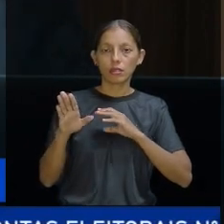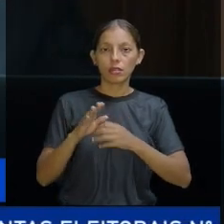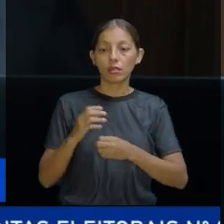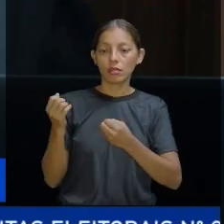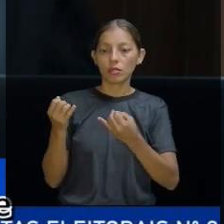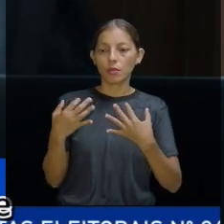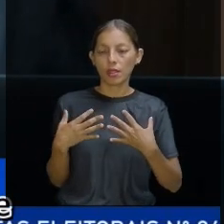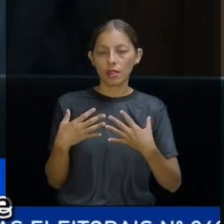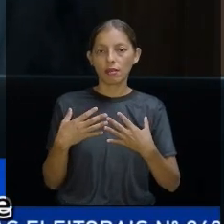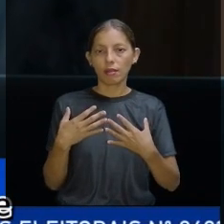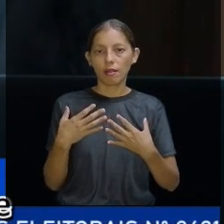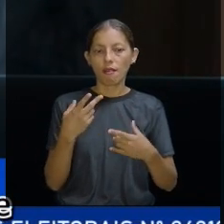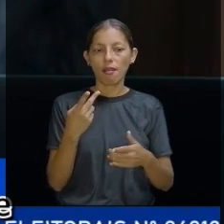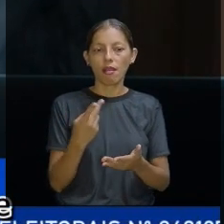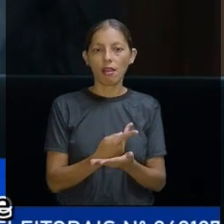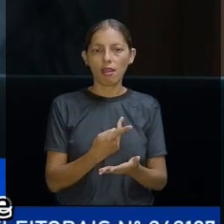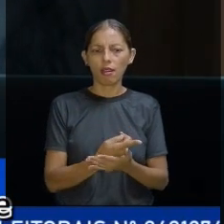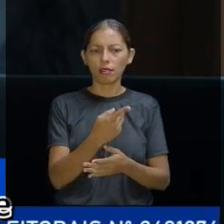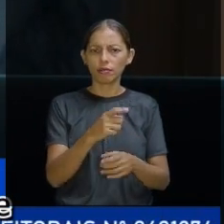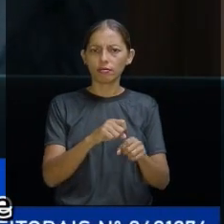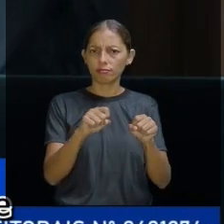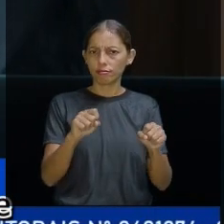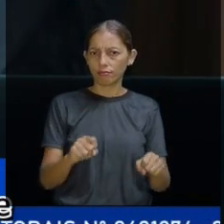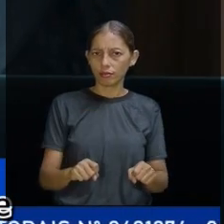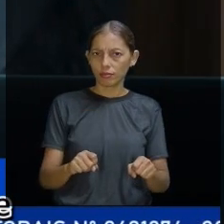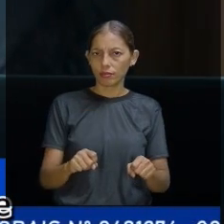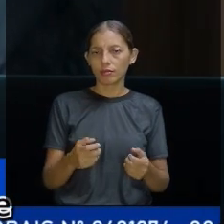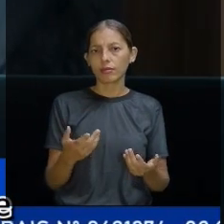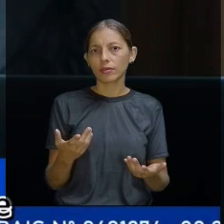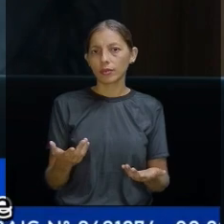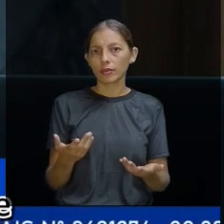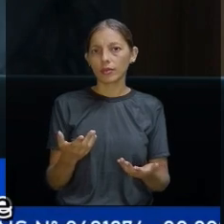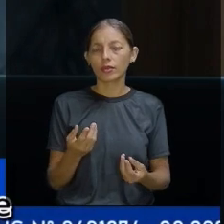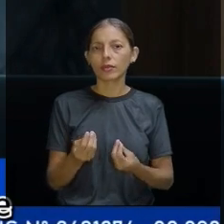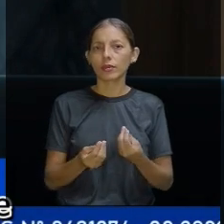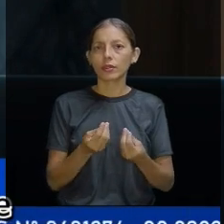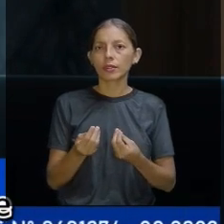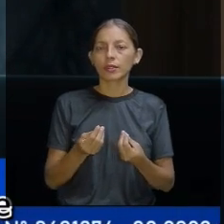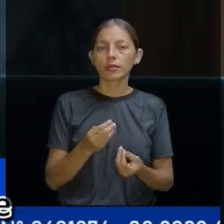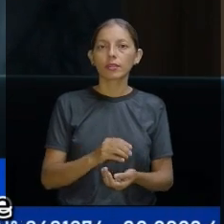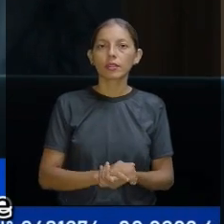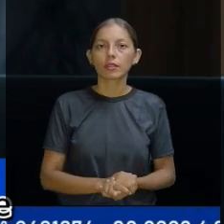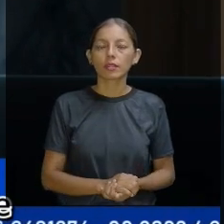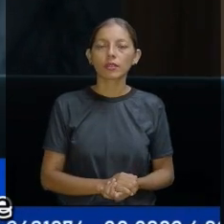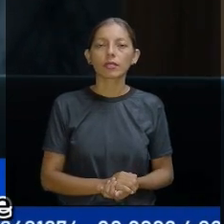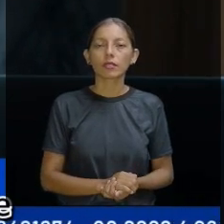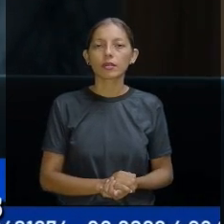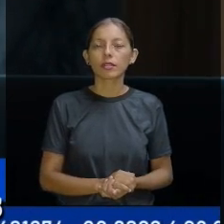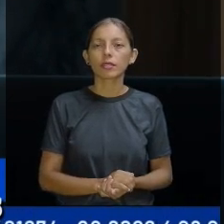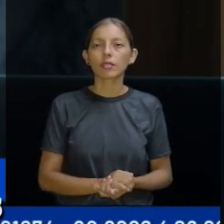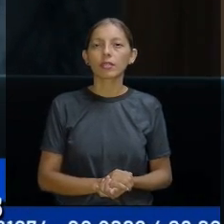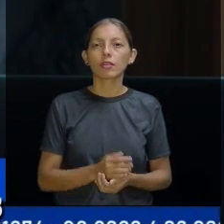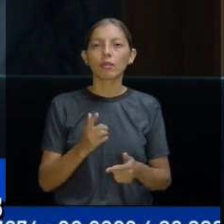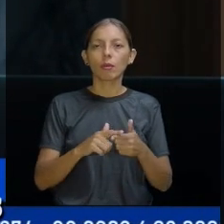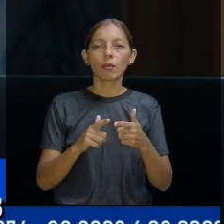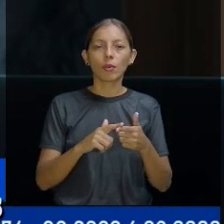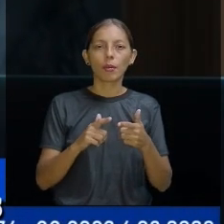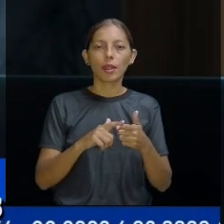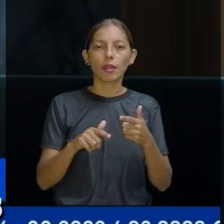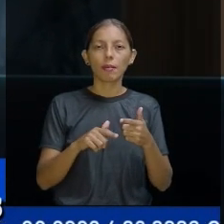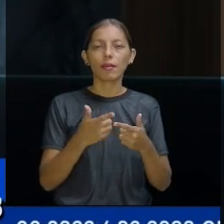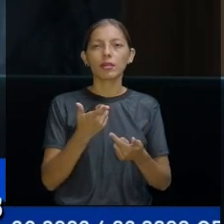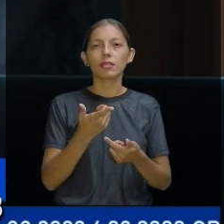técnicos. É fato que ele levantou isso lá, mas quando se está tratando de questões relacionadas com problemas técnicos,